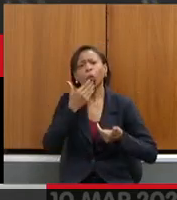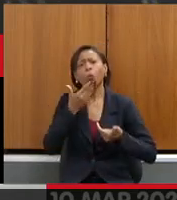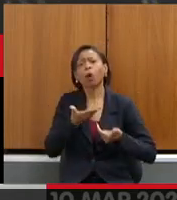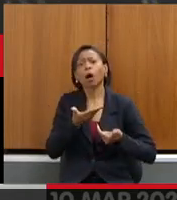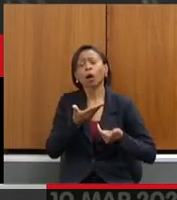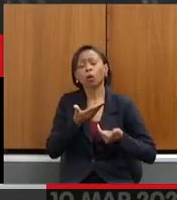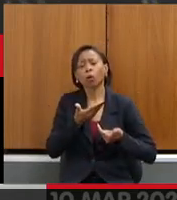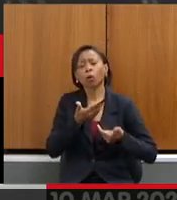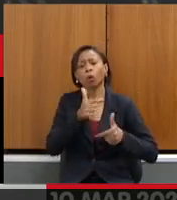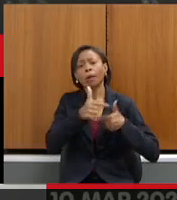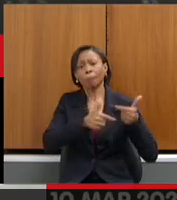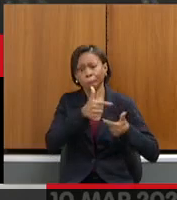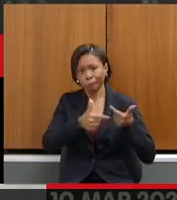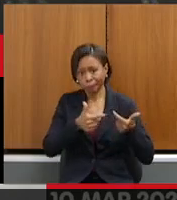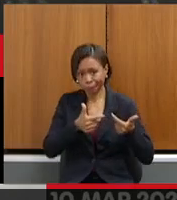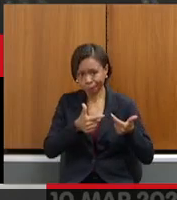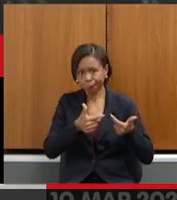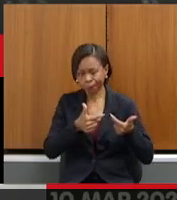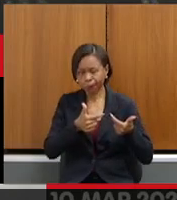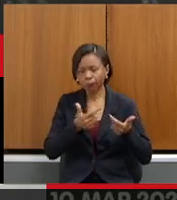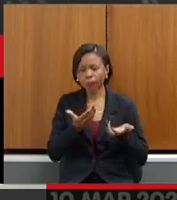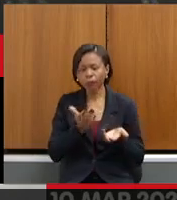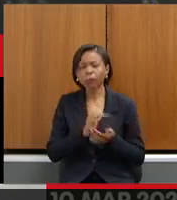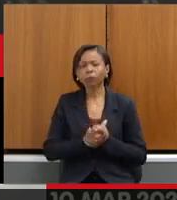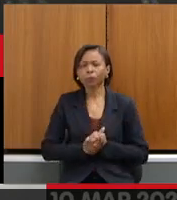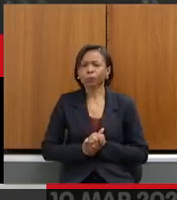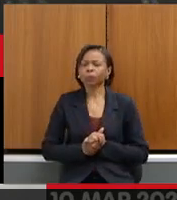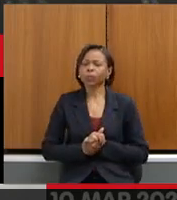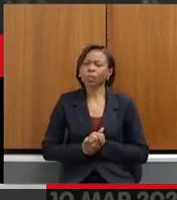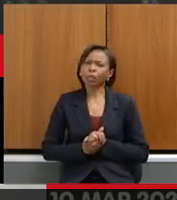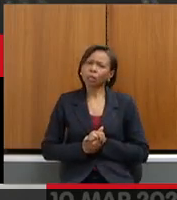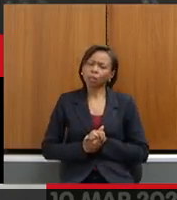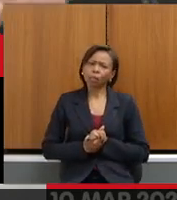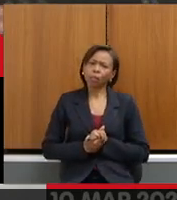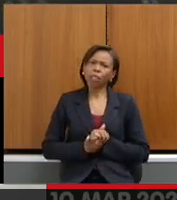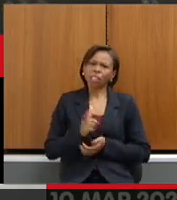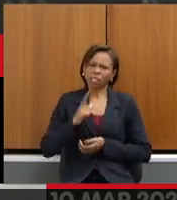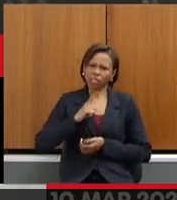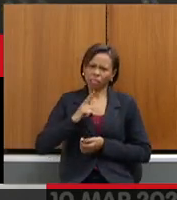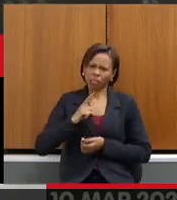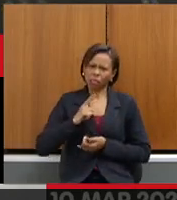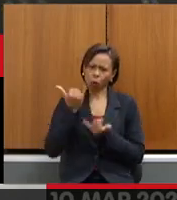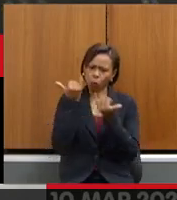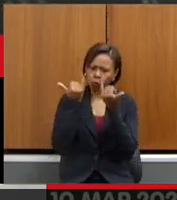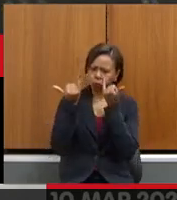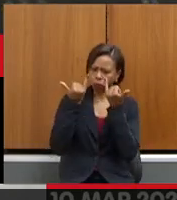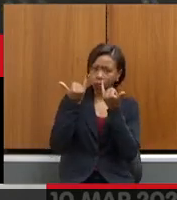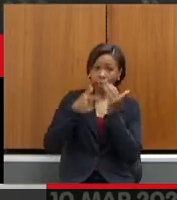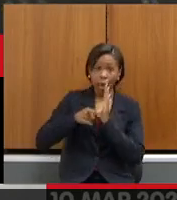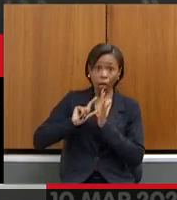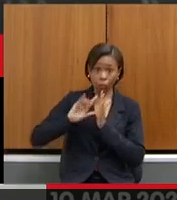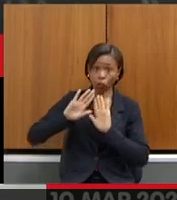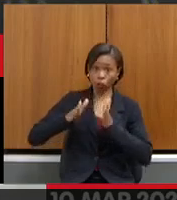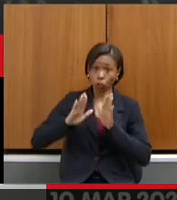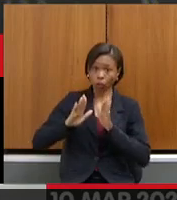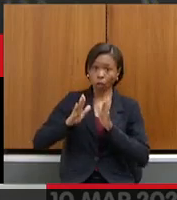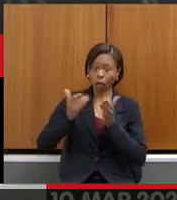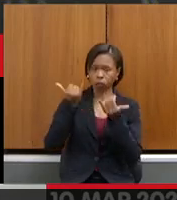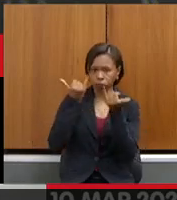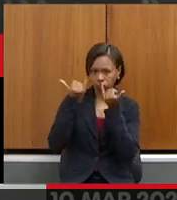se o secretário nós temos um dado aqui que já foi explicitado anteriormente